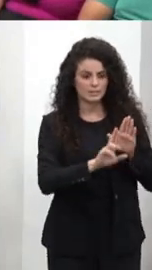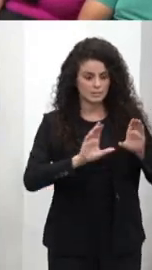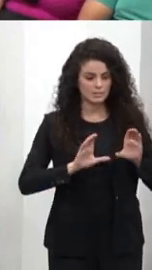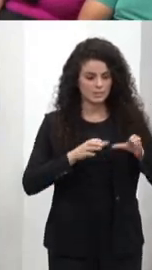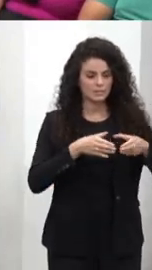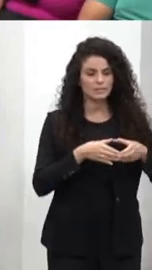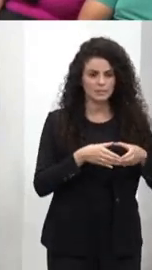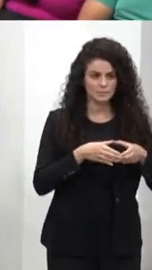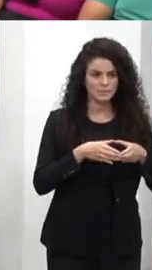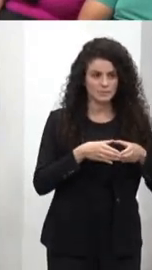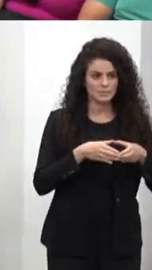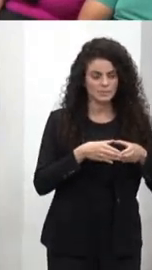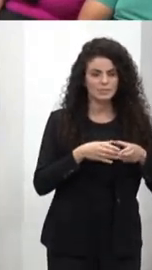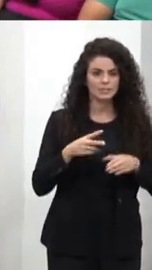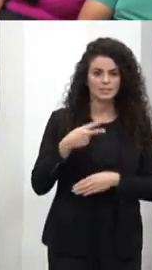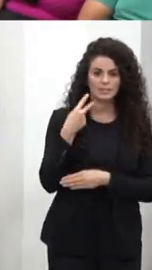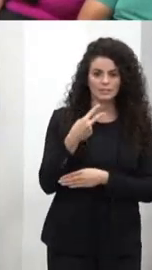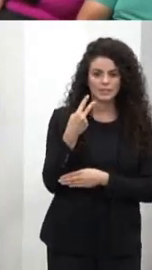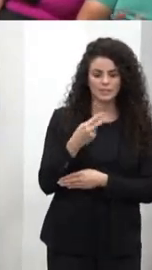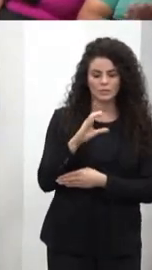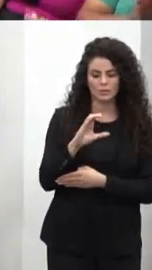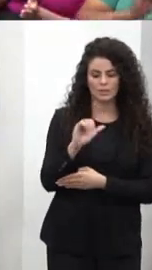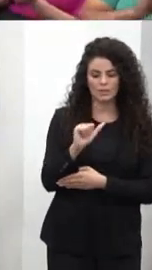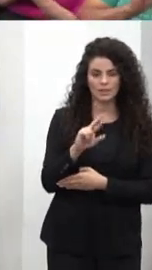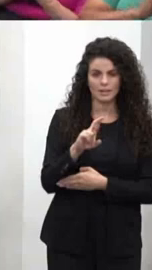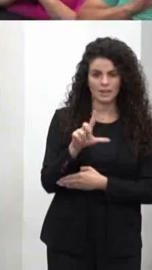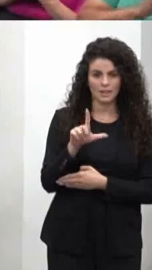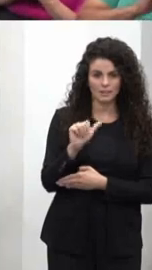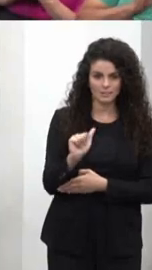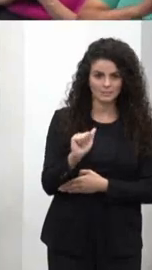parlamentar da vereadora Carla Ayres